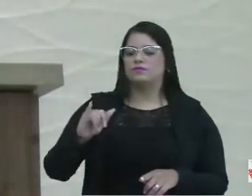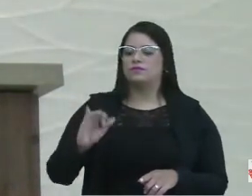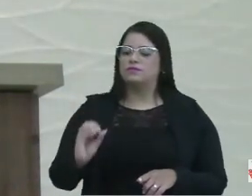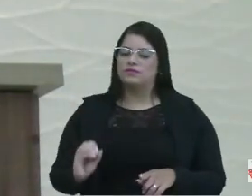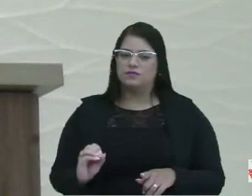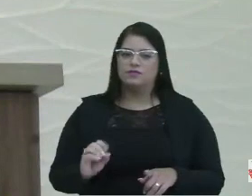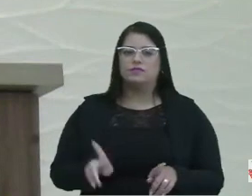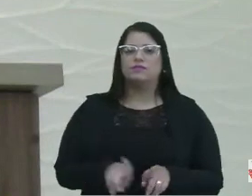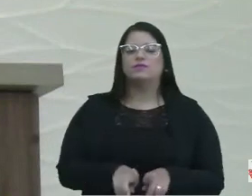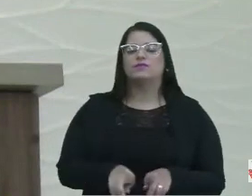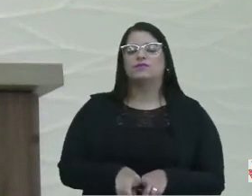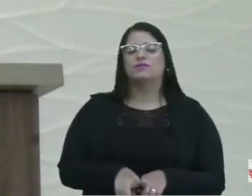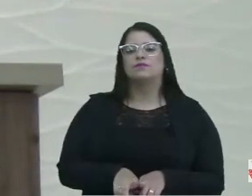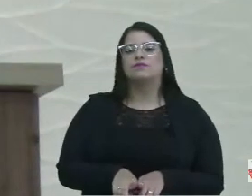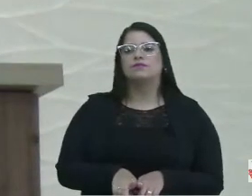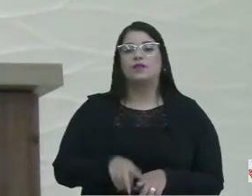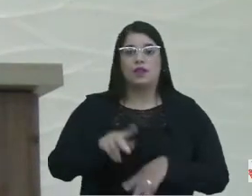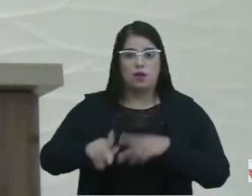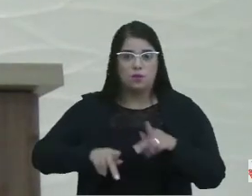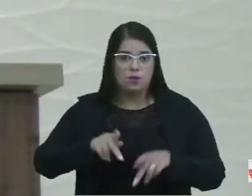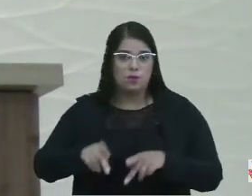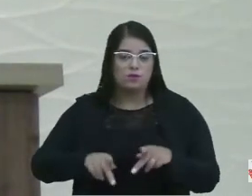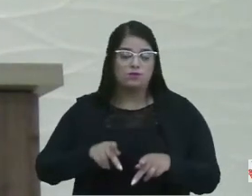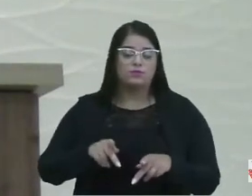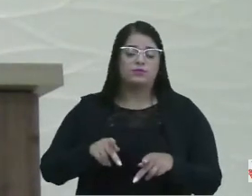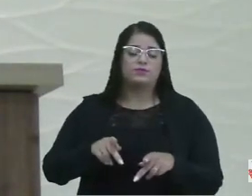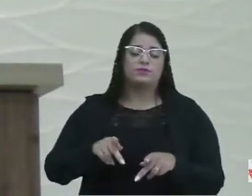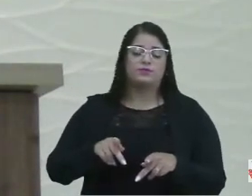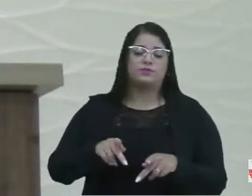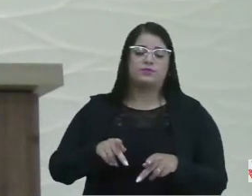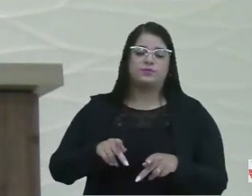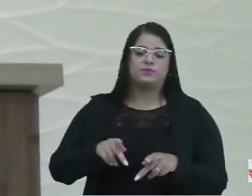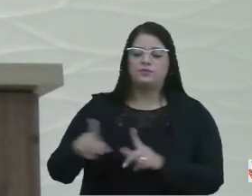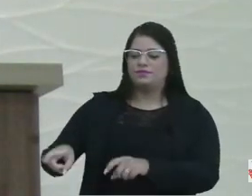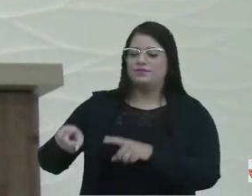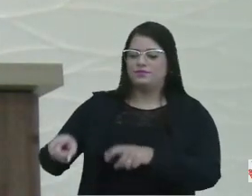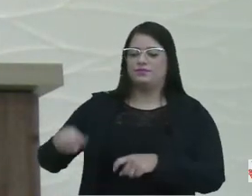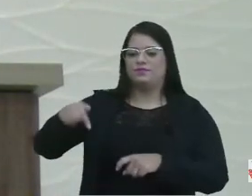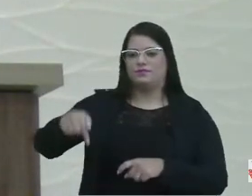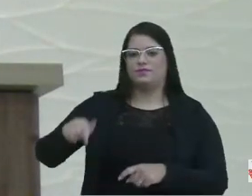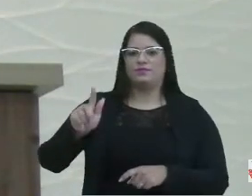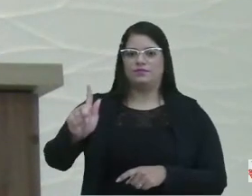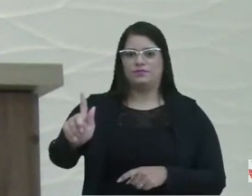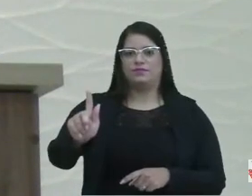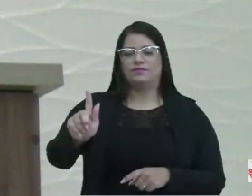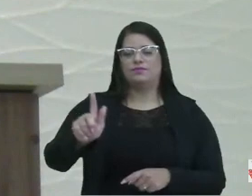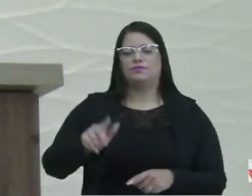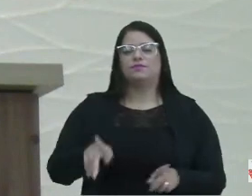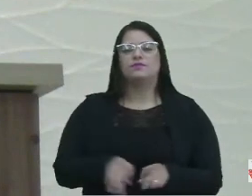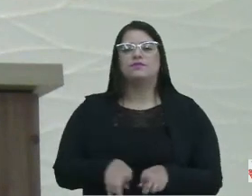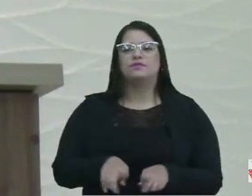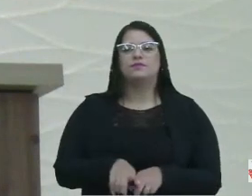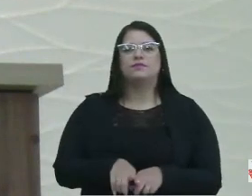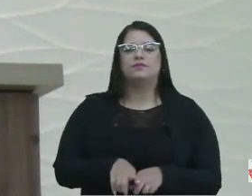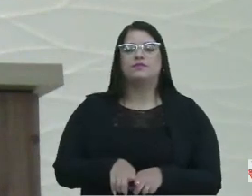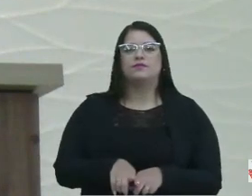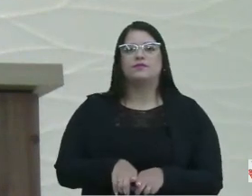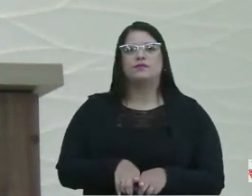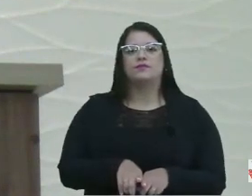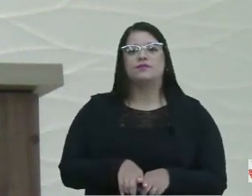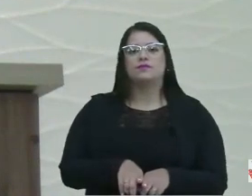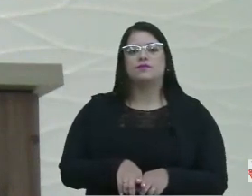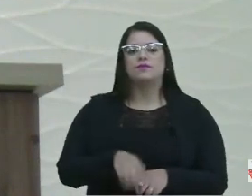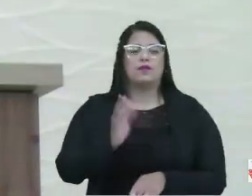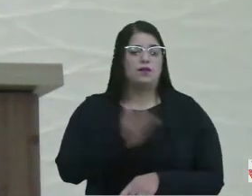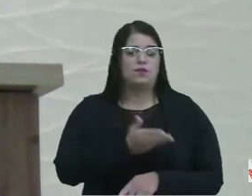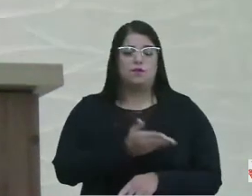Passagem Itapera, ao pessoal lá de Queimada Grande, região, ao Sudré e Poeira, lá os